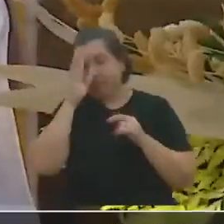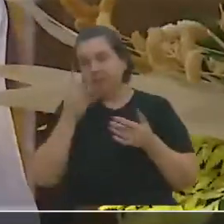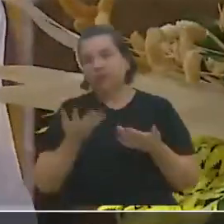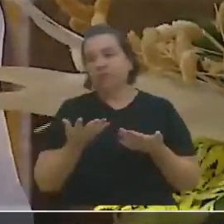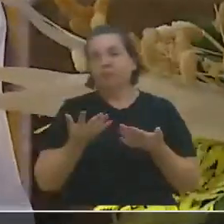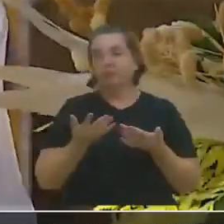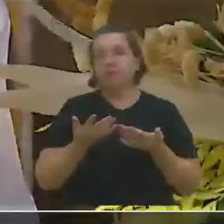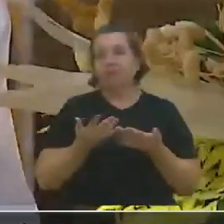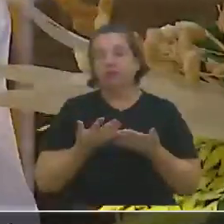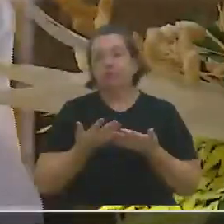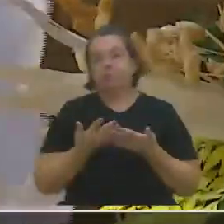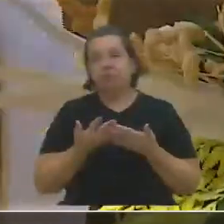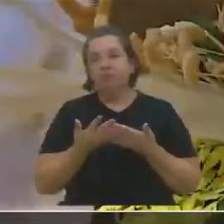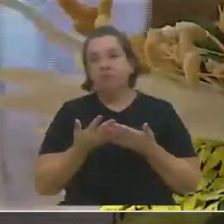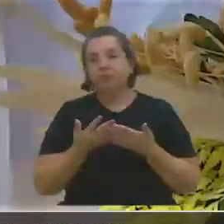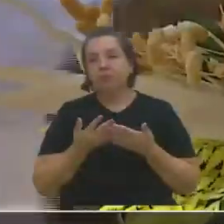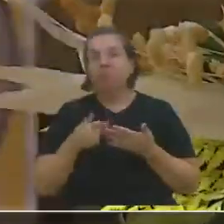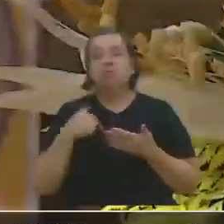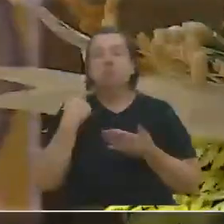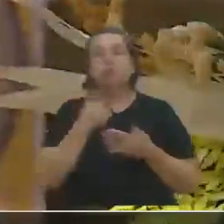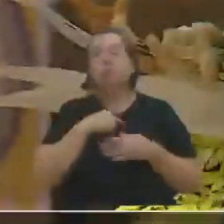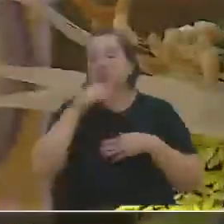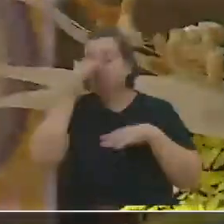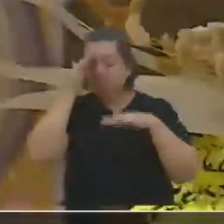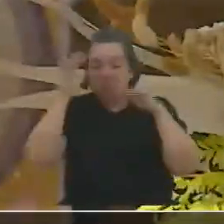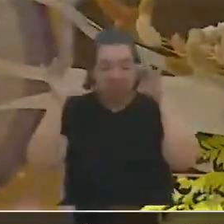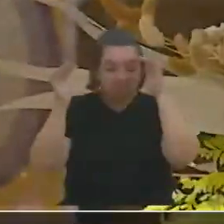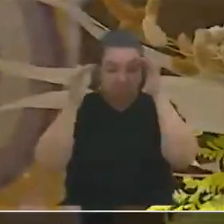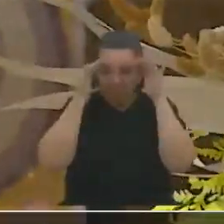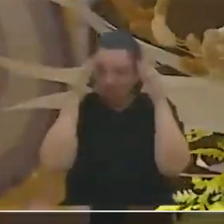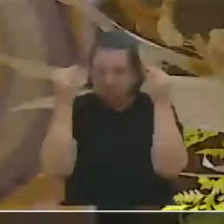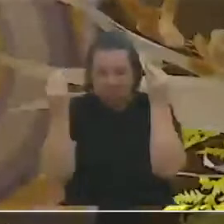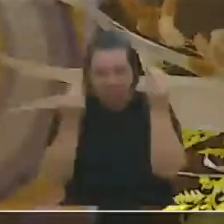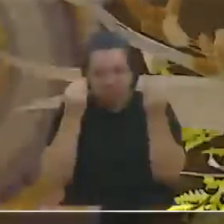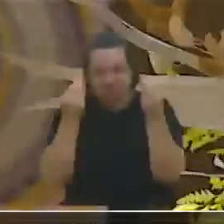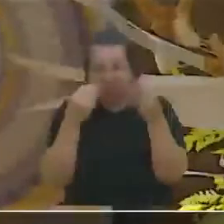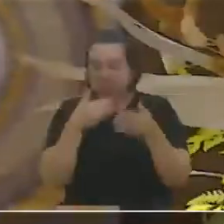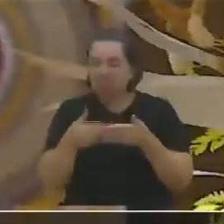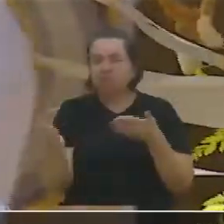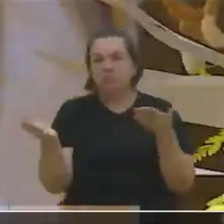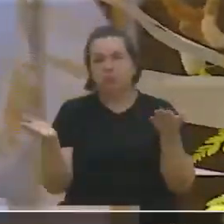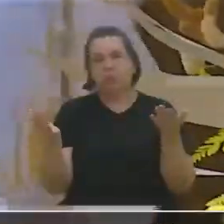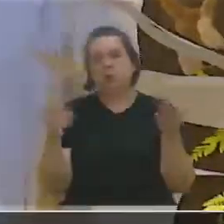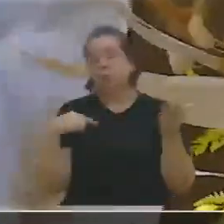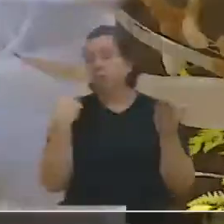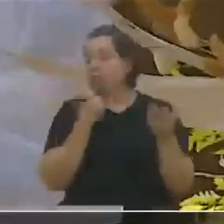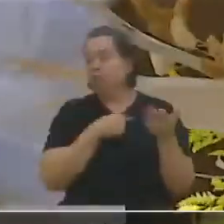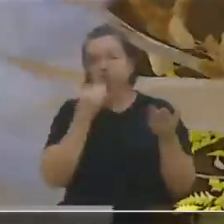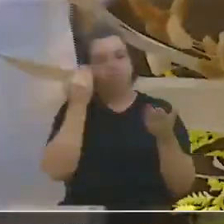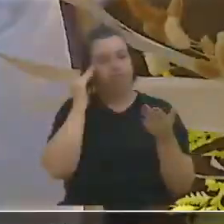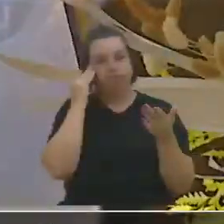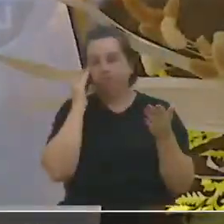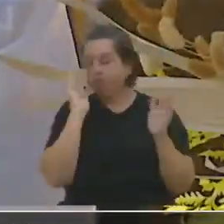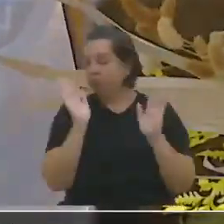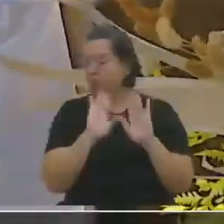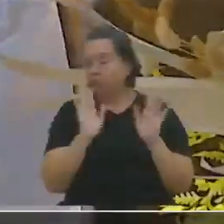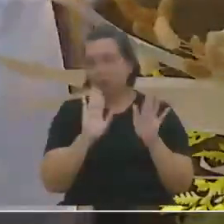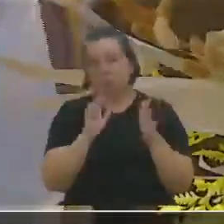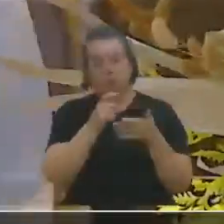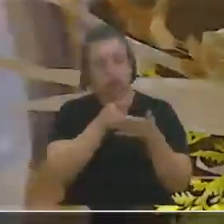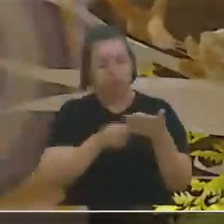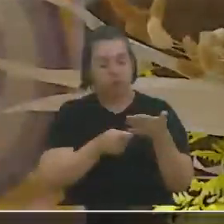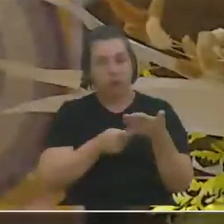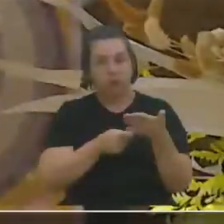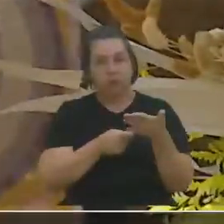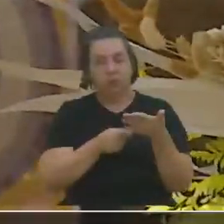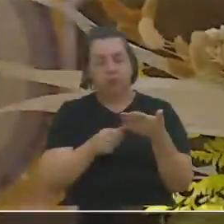acontece? Ficamos meio que perdidos, não estamos compreendendo. O texto dizia isso